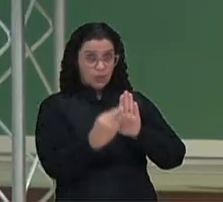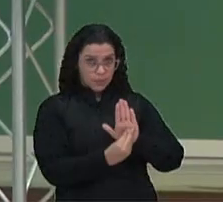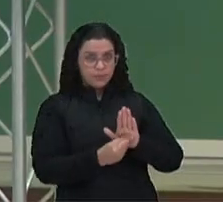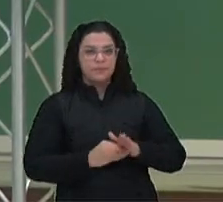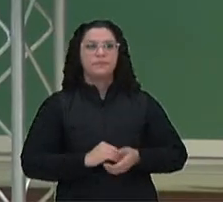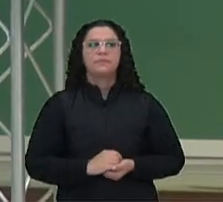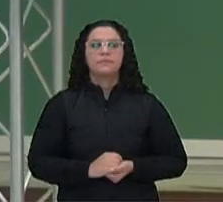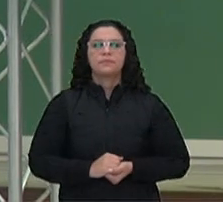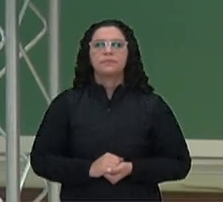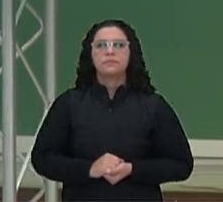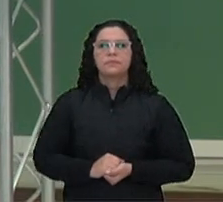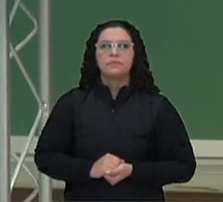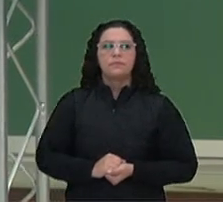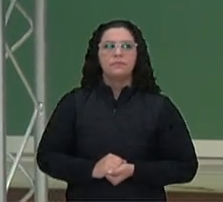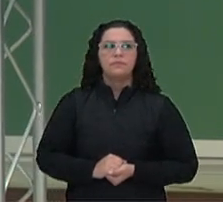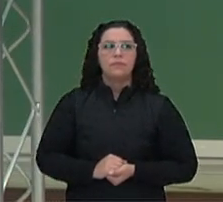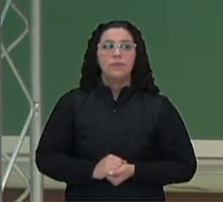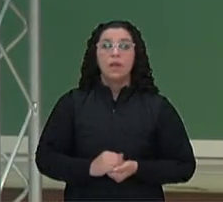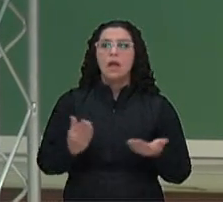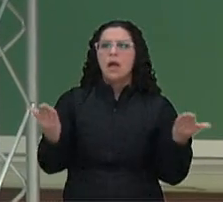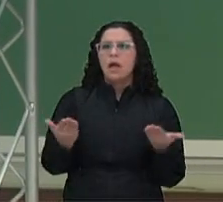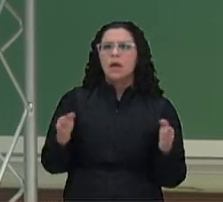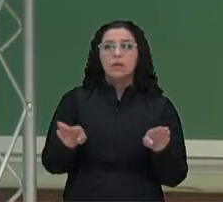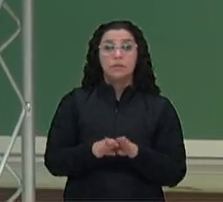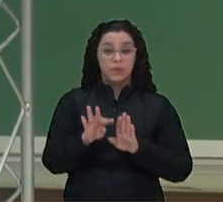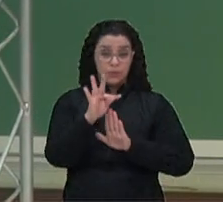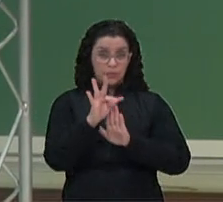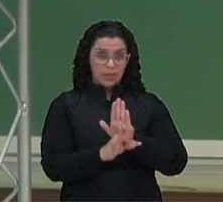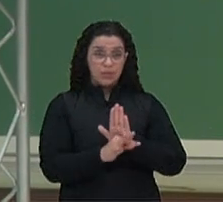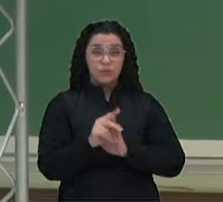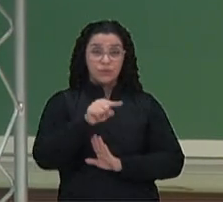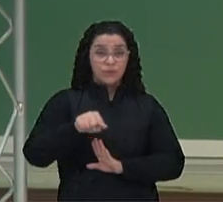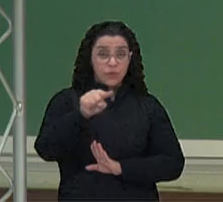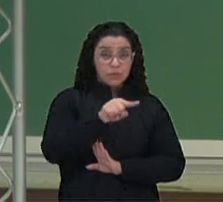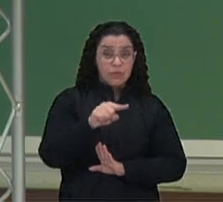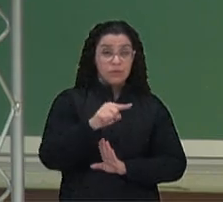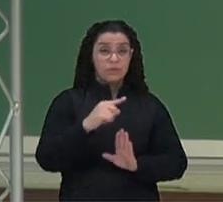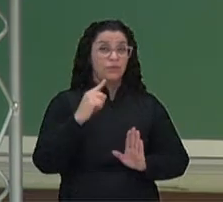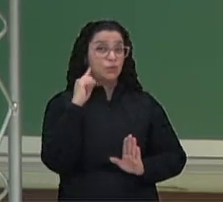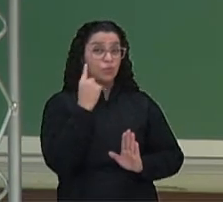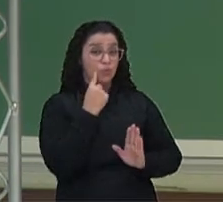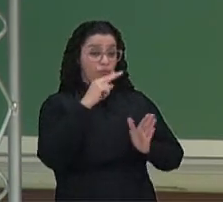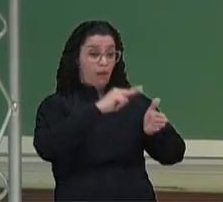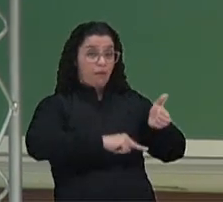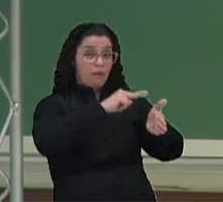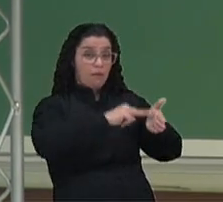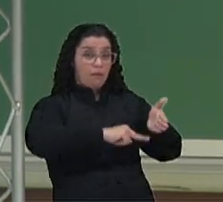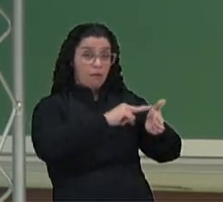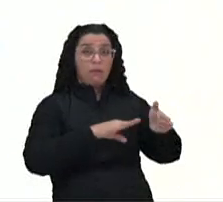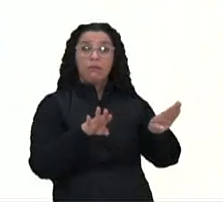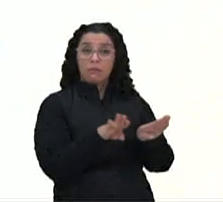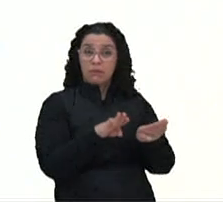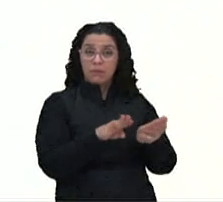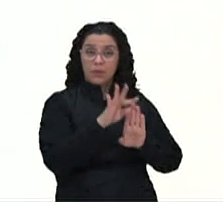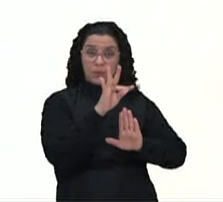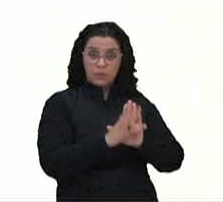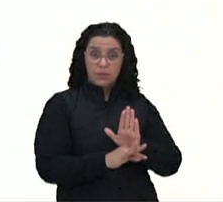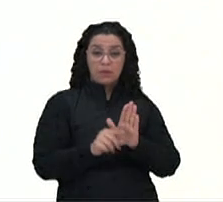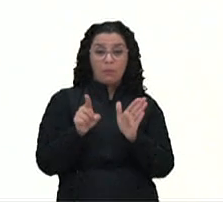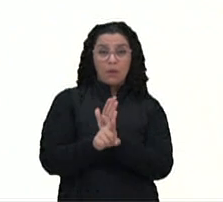para uma compreensão mais detalhada. O texto está aqui e eu tenho três perguntas para vocês. One,